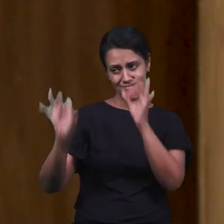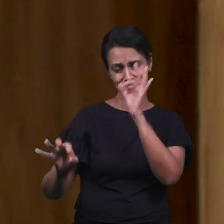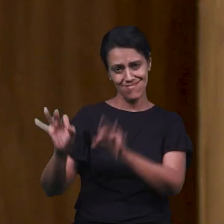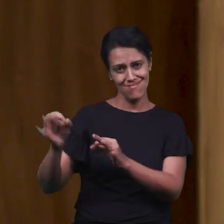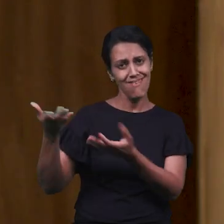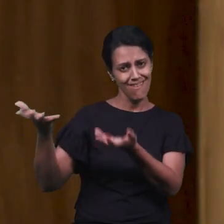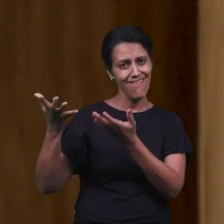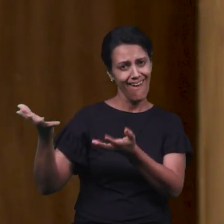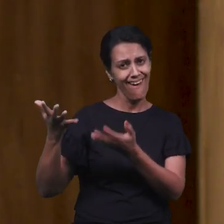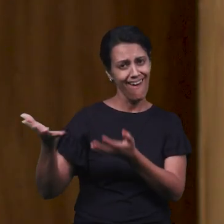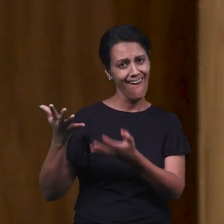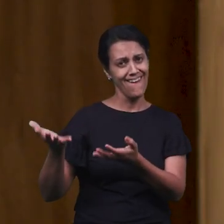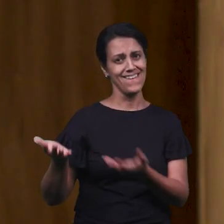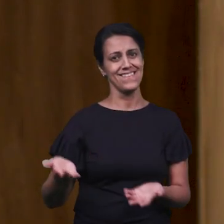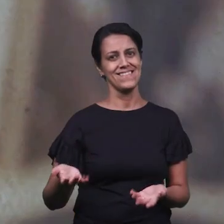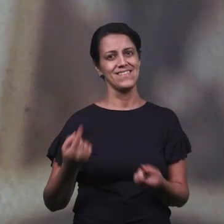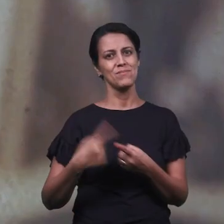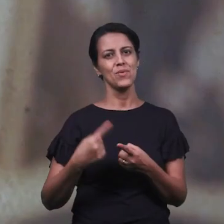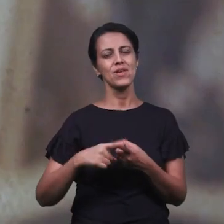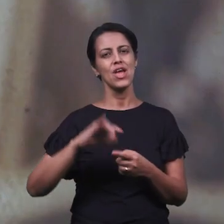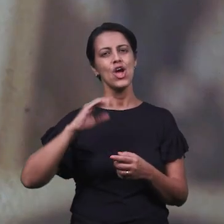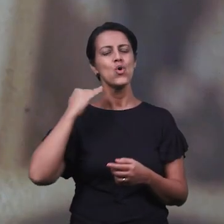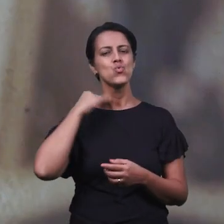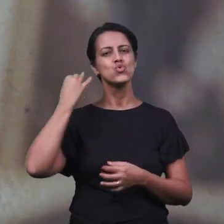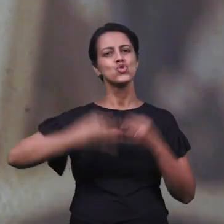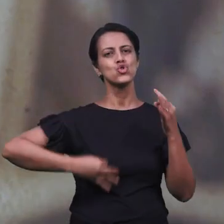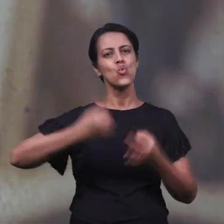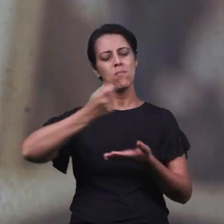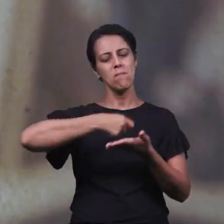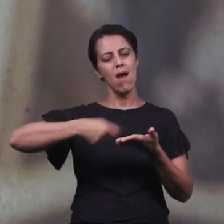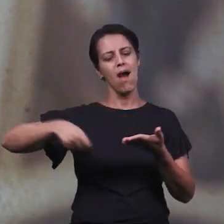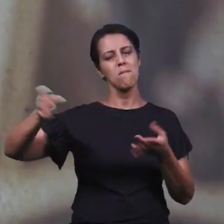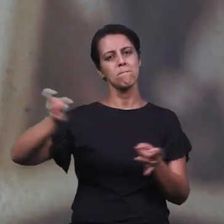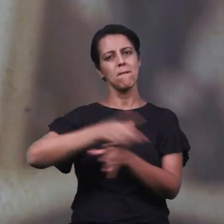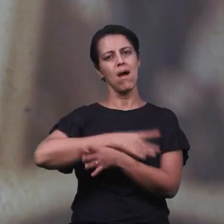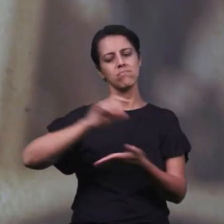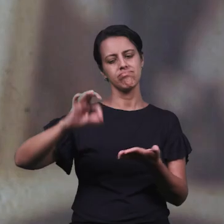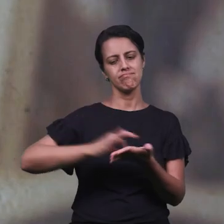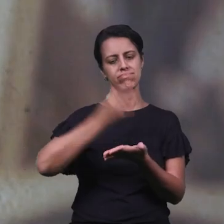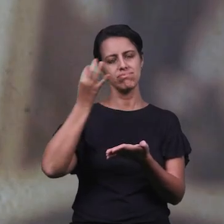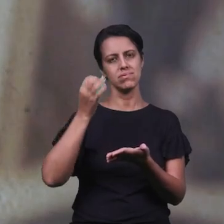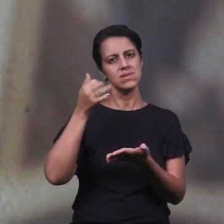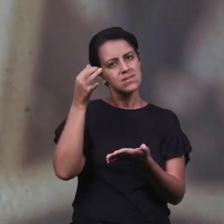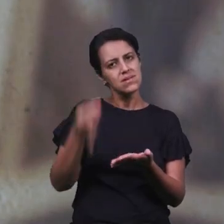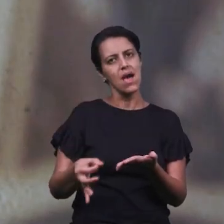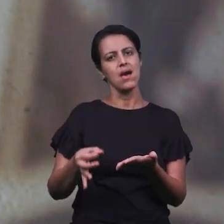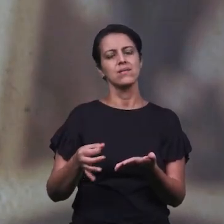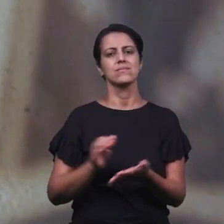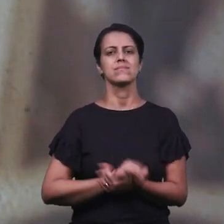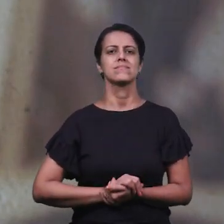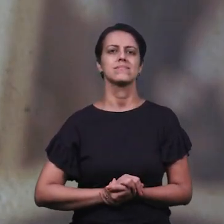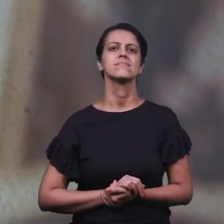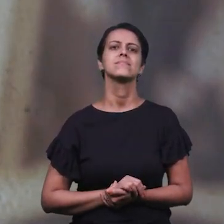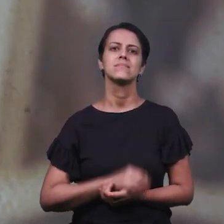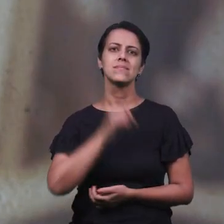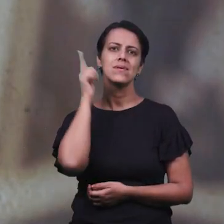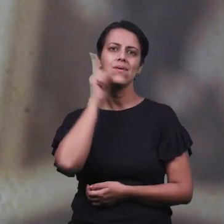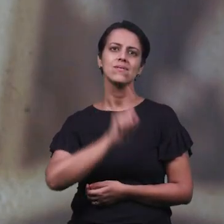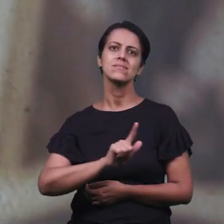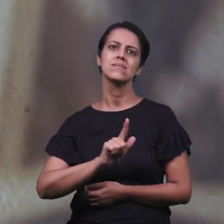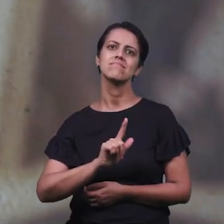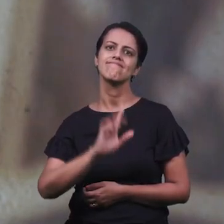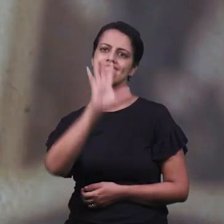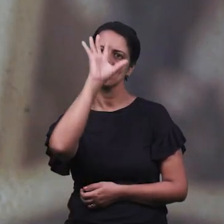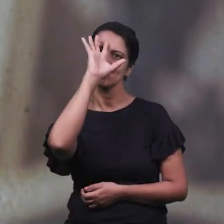juiz homologar posteriormente. O juiz homologar, né, para que a pessoa possa, esse acordo então possa surtir os seus